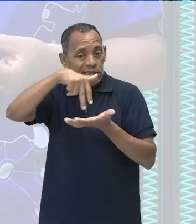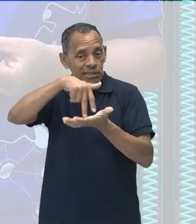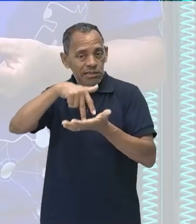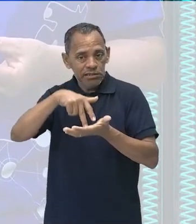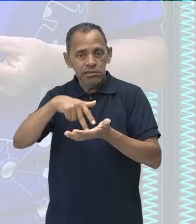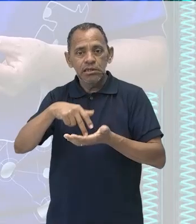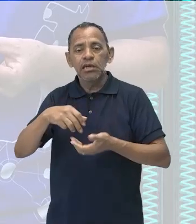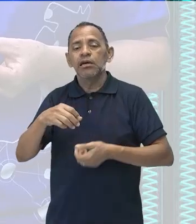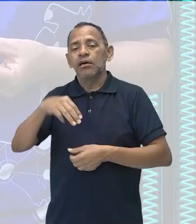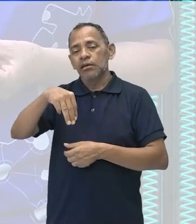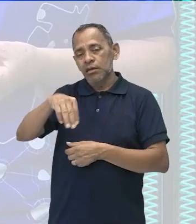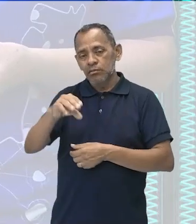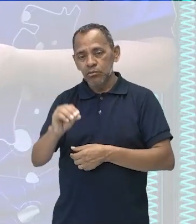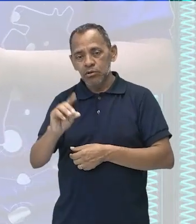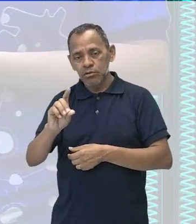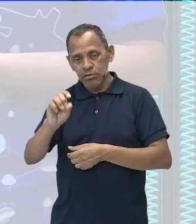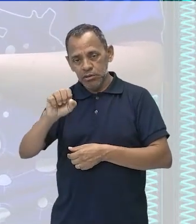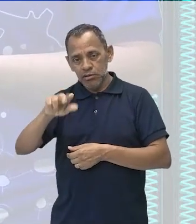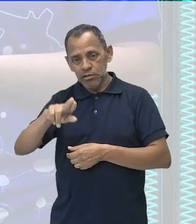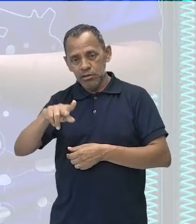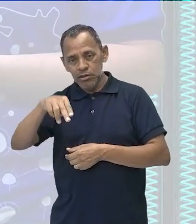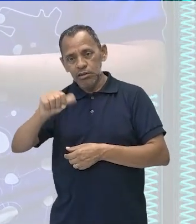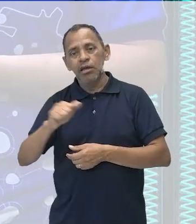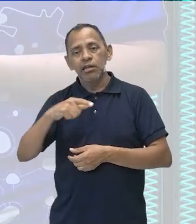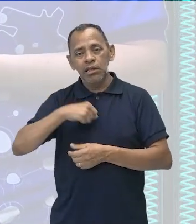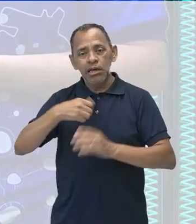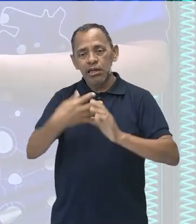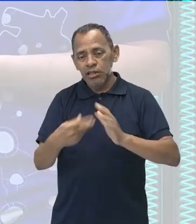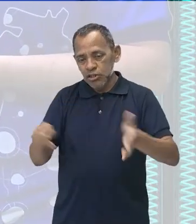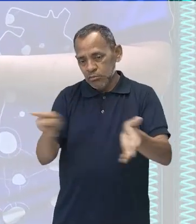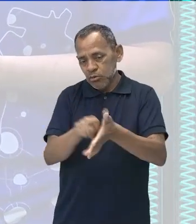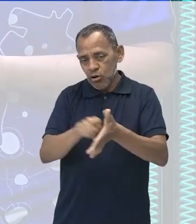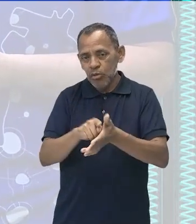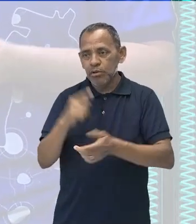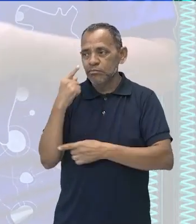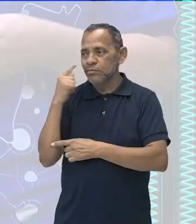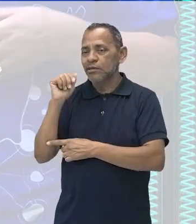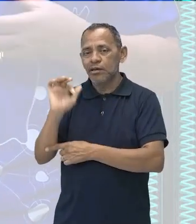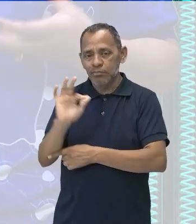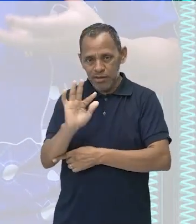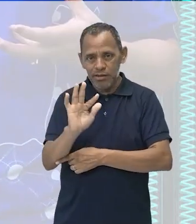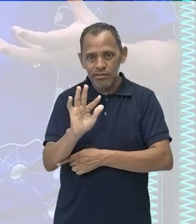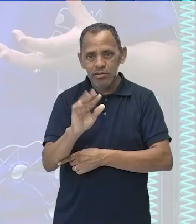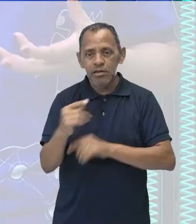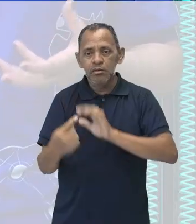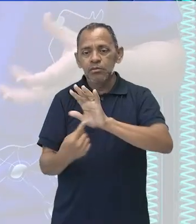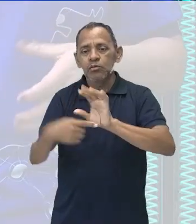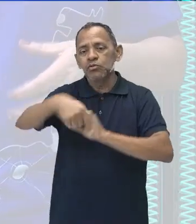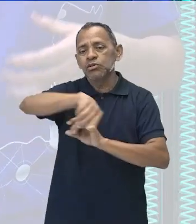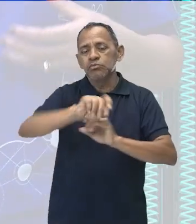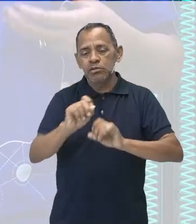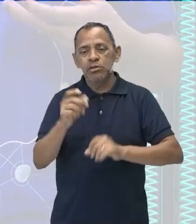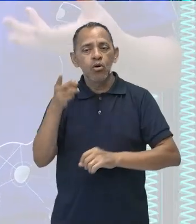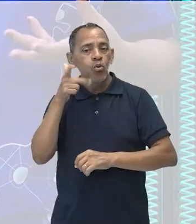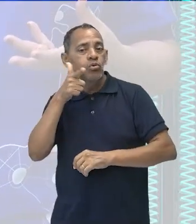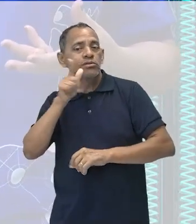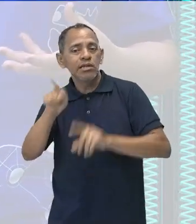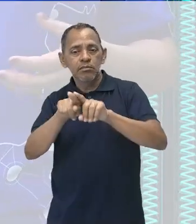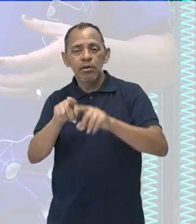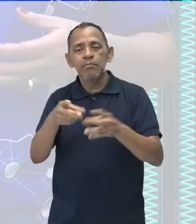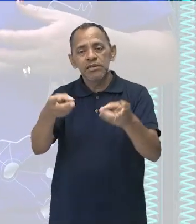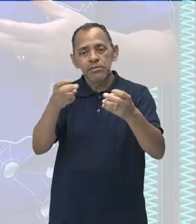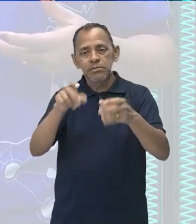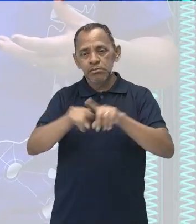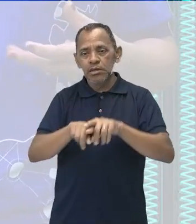característica, como nós já comentamos. Aqui mesmo, pelas imagens que eu estou apresentando para vocês já conseguem ver a questão da